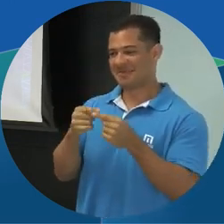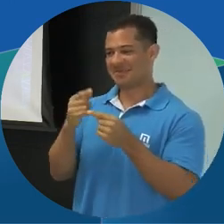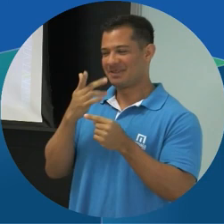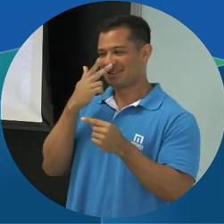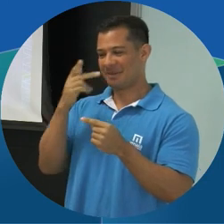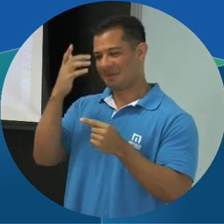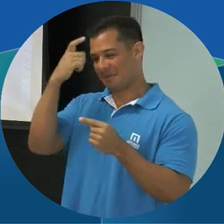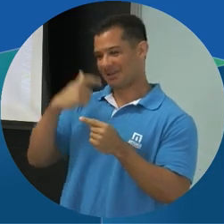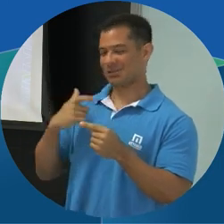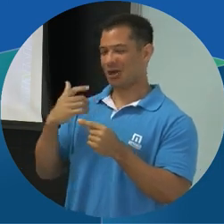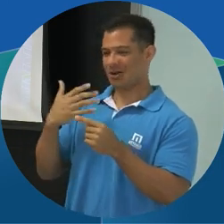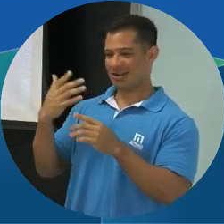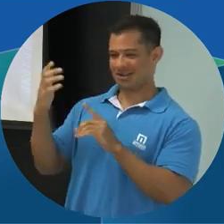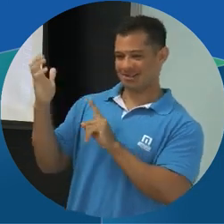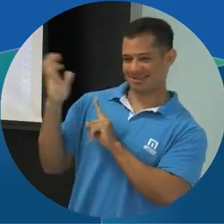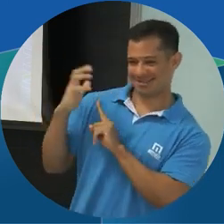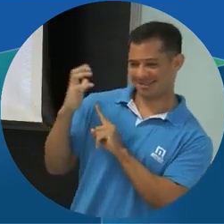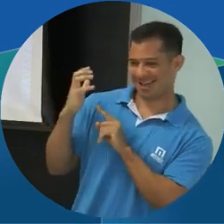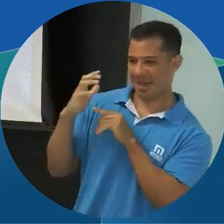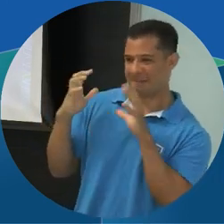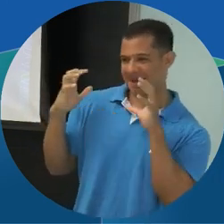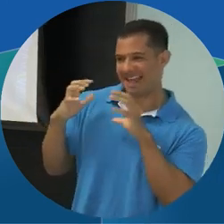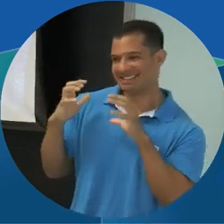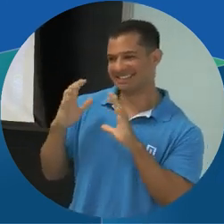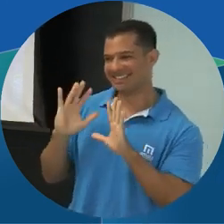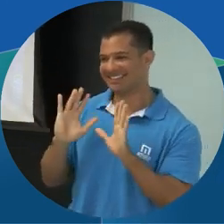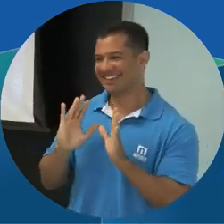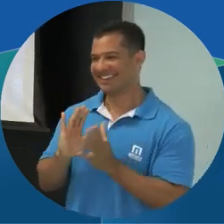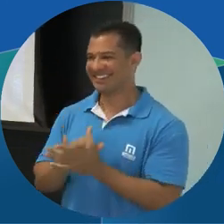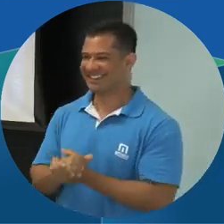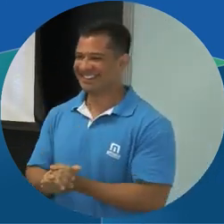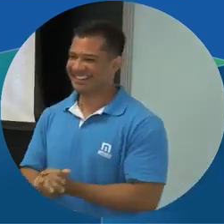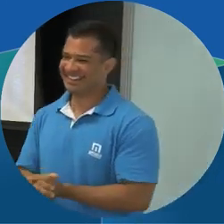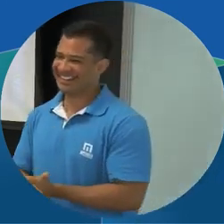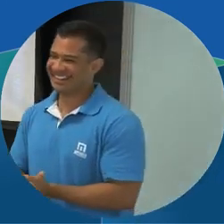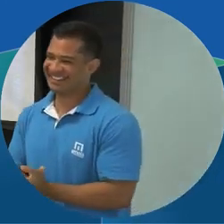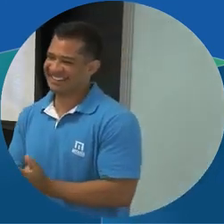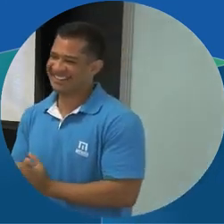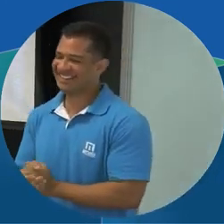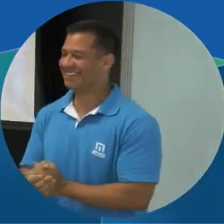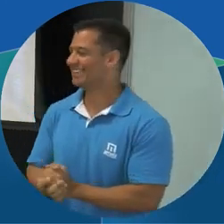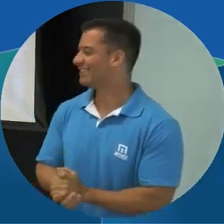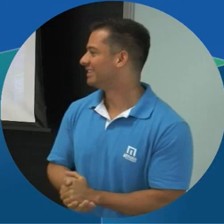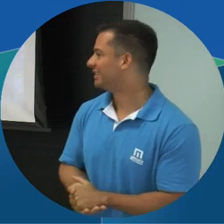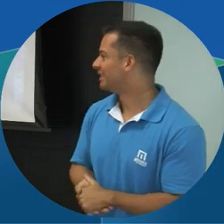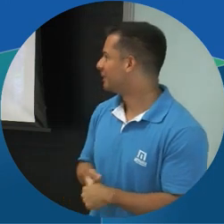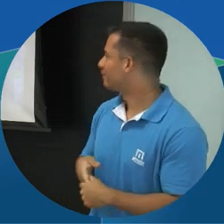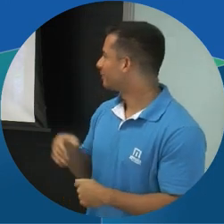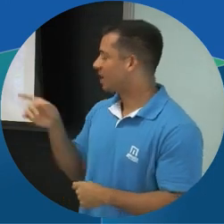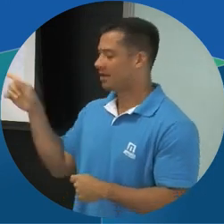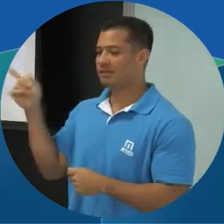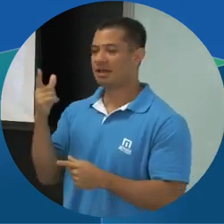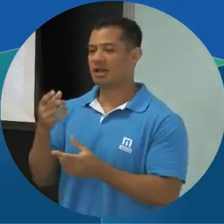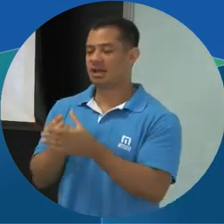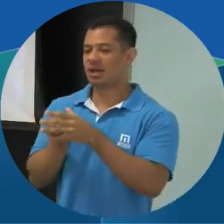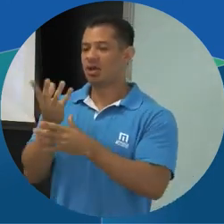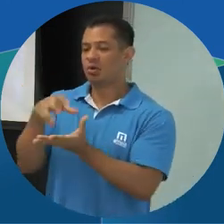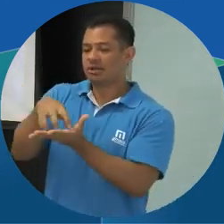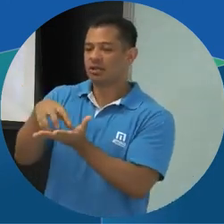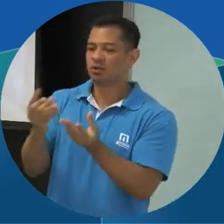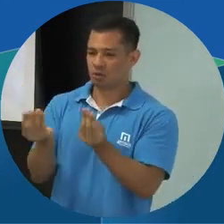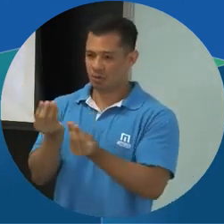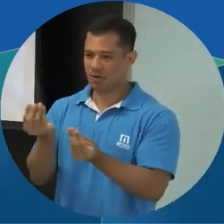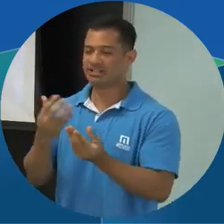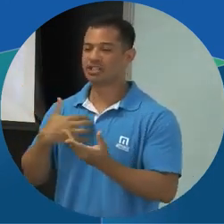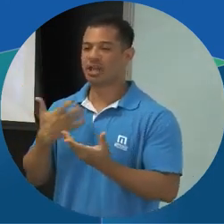acesso suspenso, e daí começamos a enxergar uma possibilidade de aumentar os nossos serviços, os serviços do Grupo Priner. A Priner